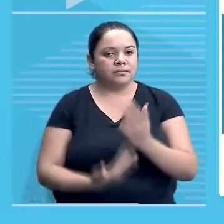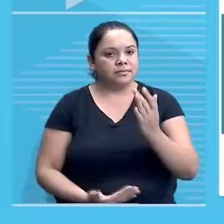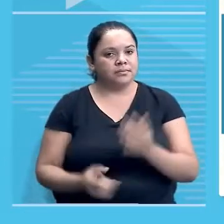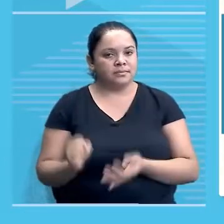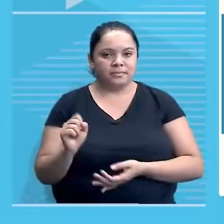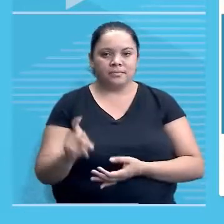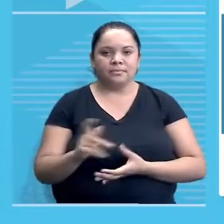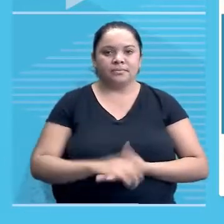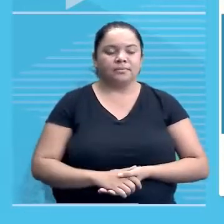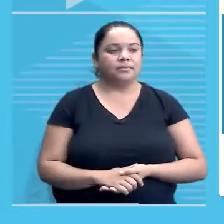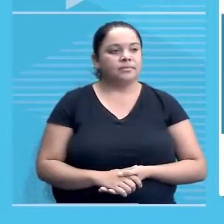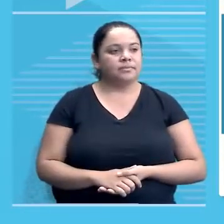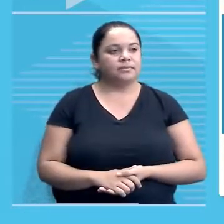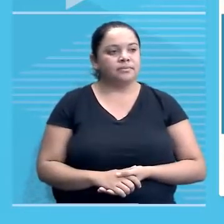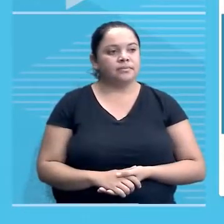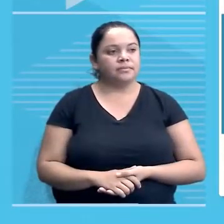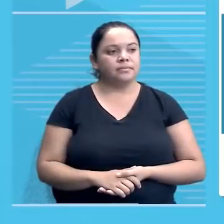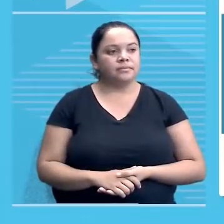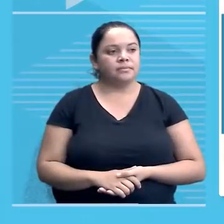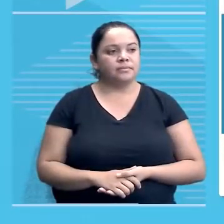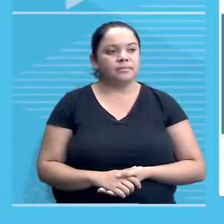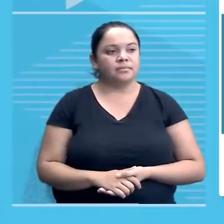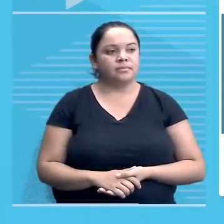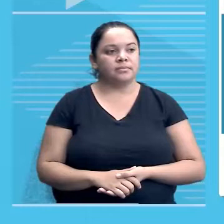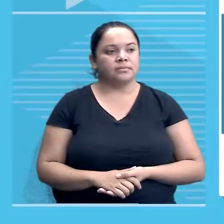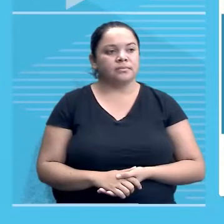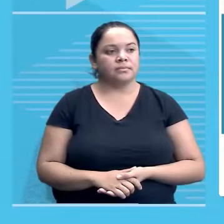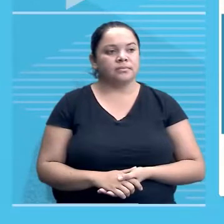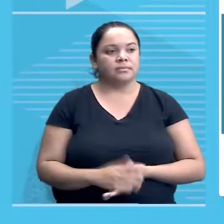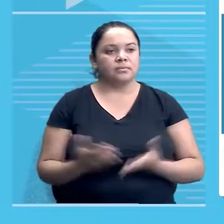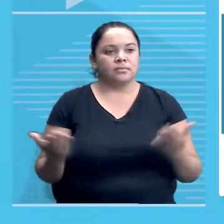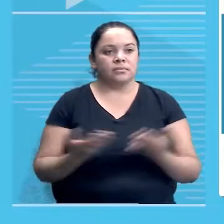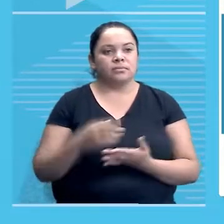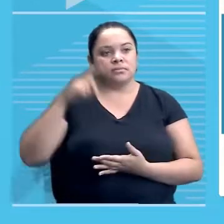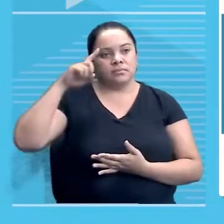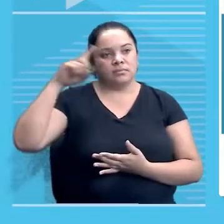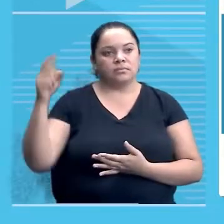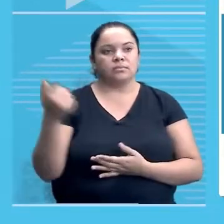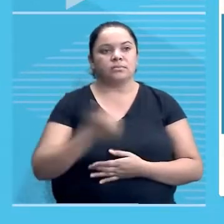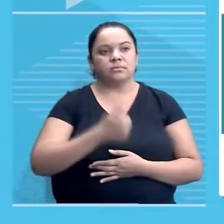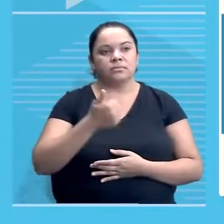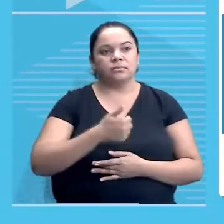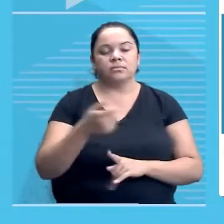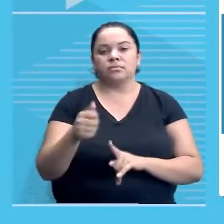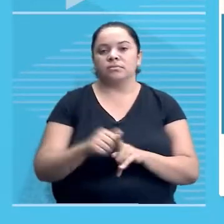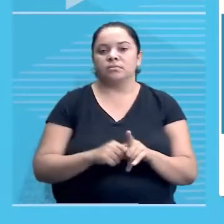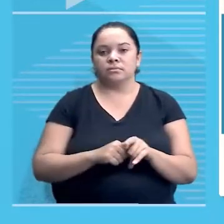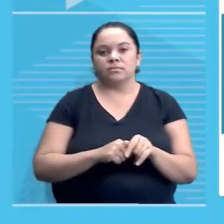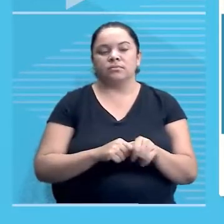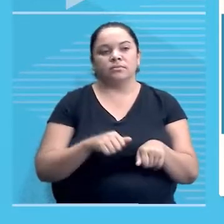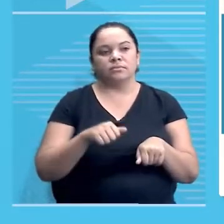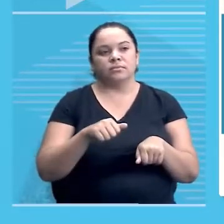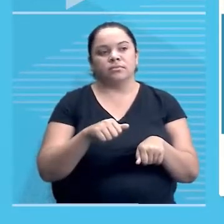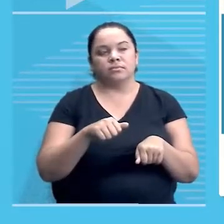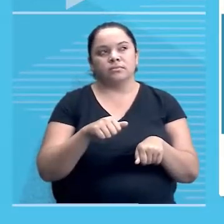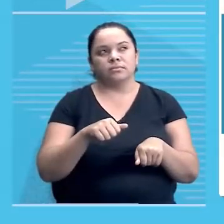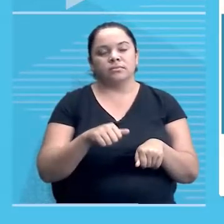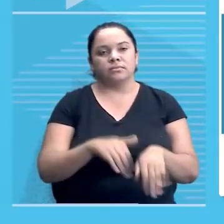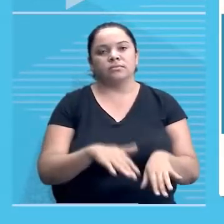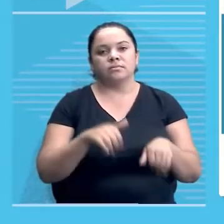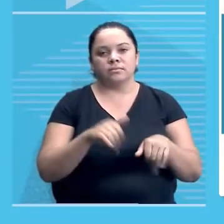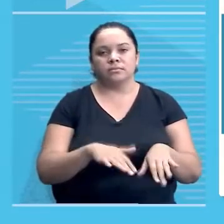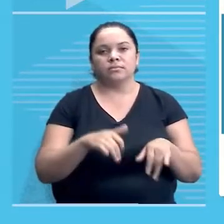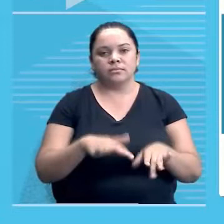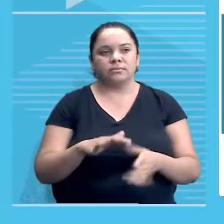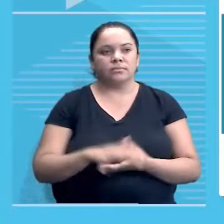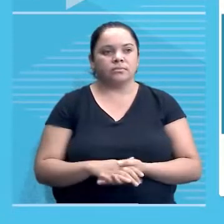beleza? Então, na nossa aula de hoje, do dia 1º de setembro, a gente vai trabalhar esse tema na nossa aula